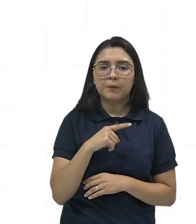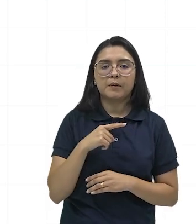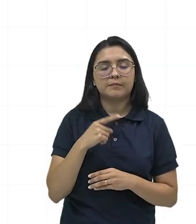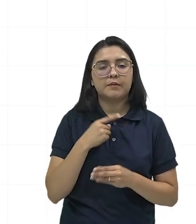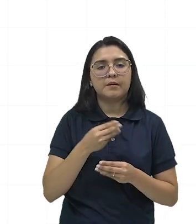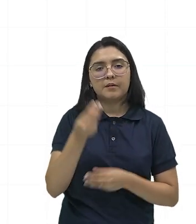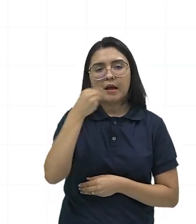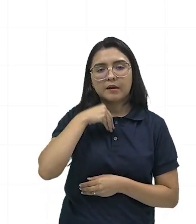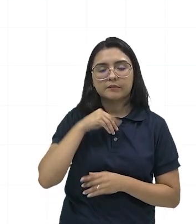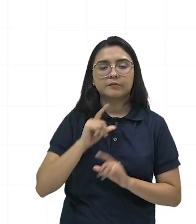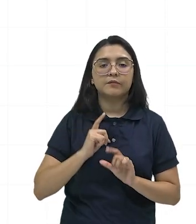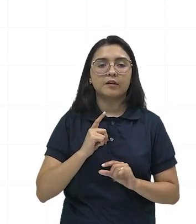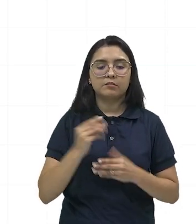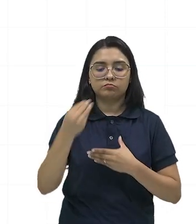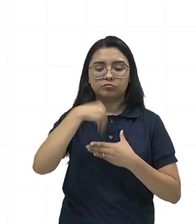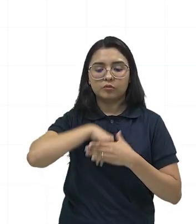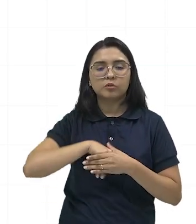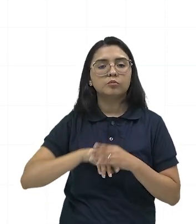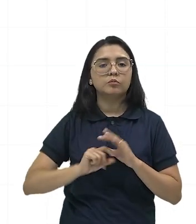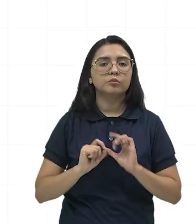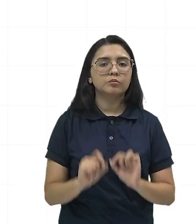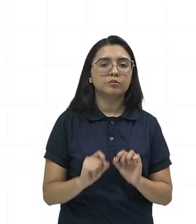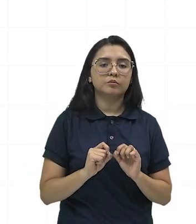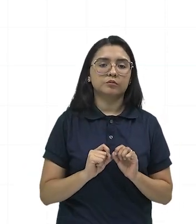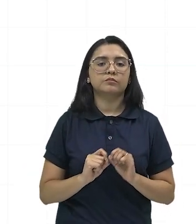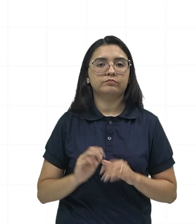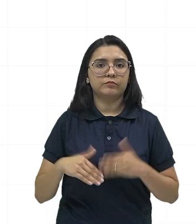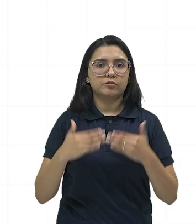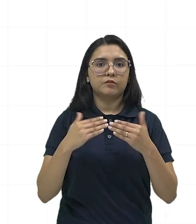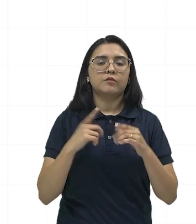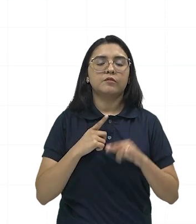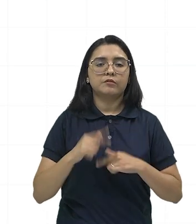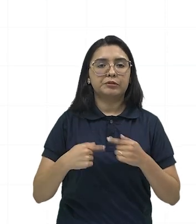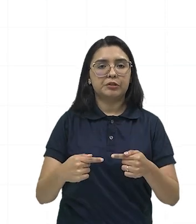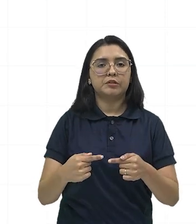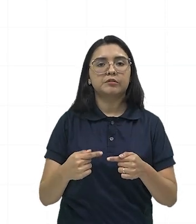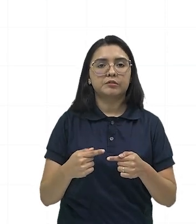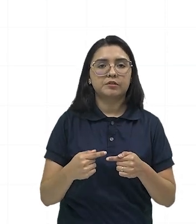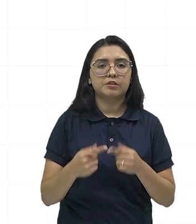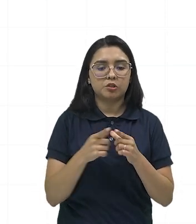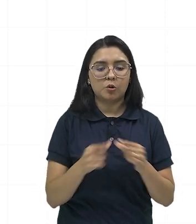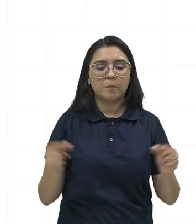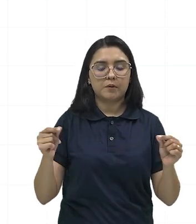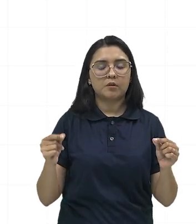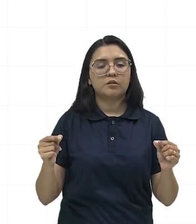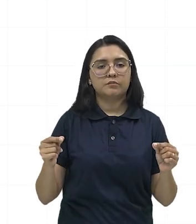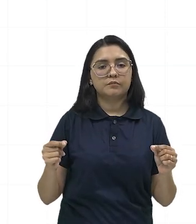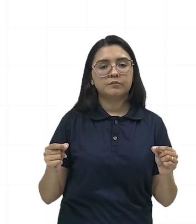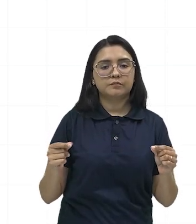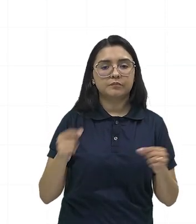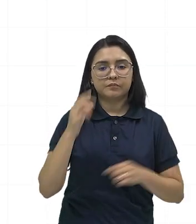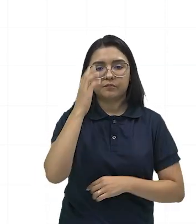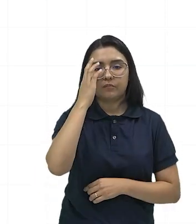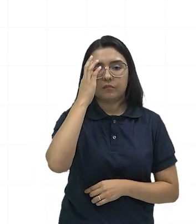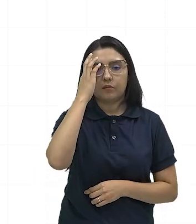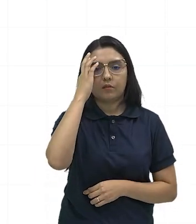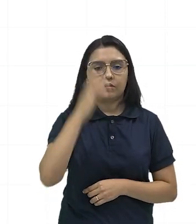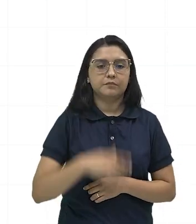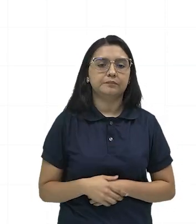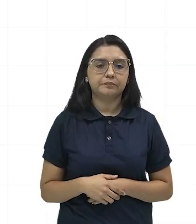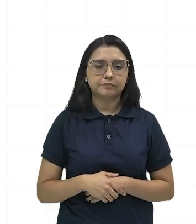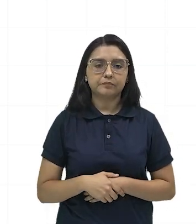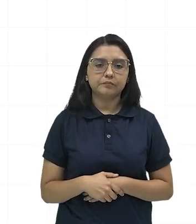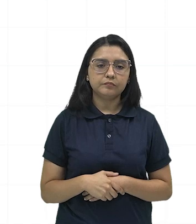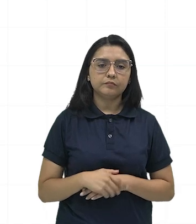vai desenvolver, né, dentro dela esses ovos, vai gerar essas lombrigas, né, ou essa ascaridíase vai se